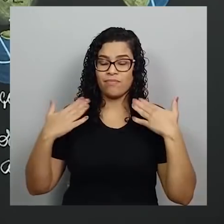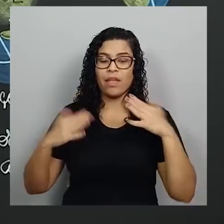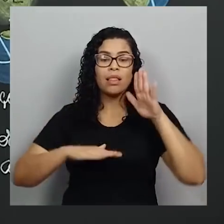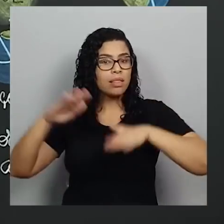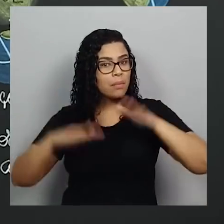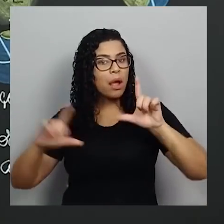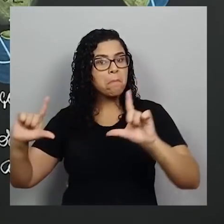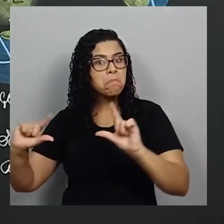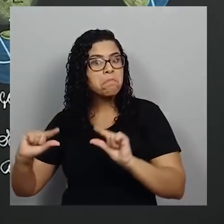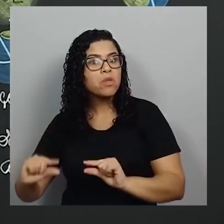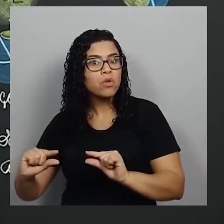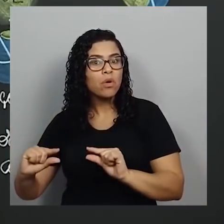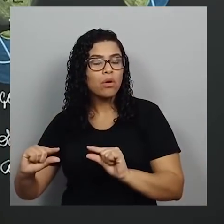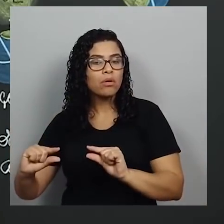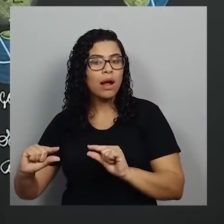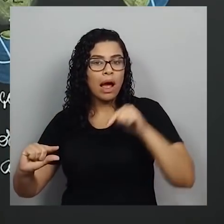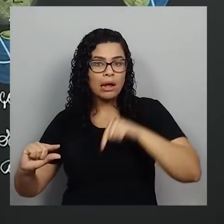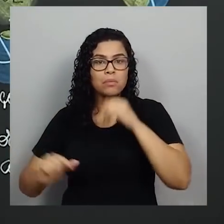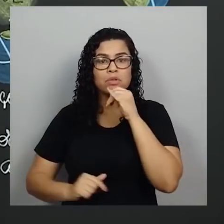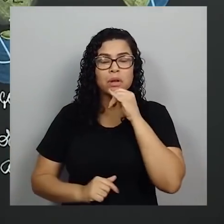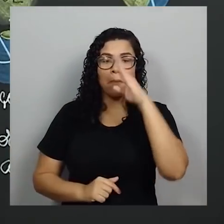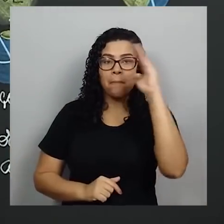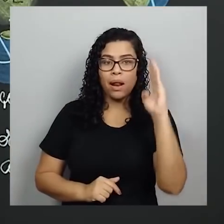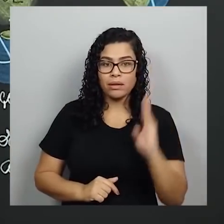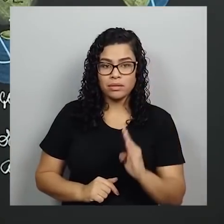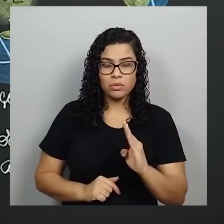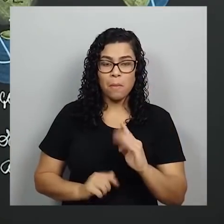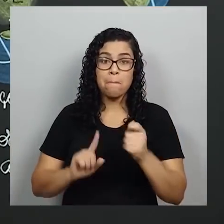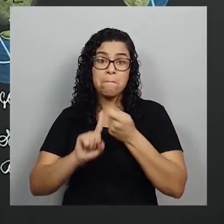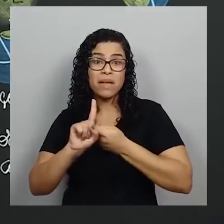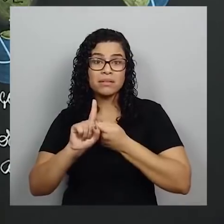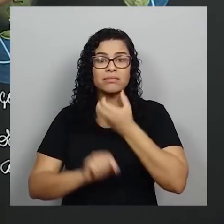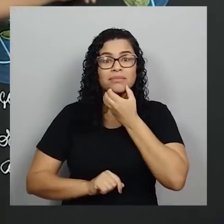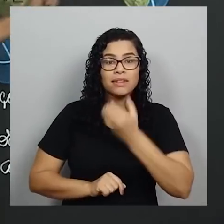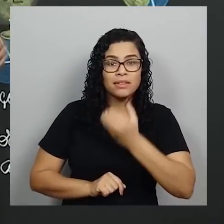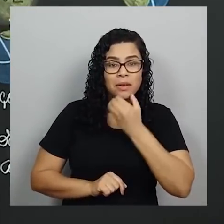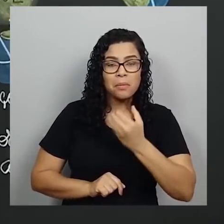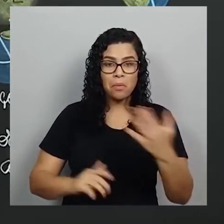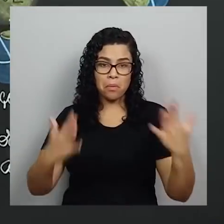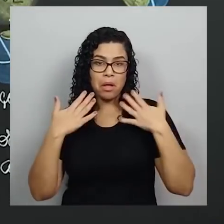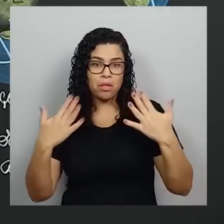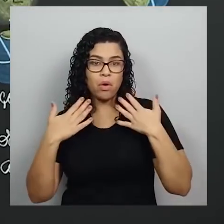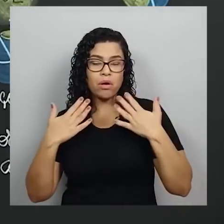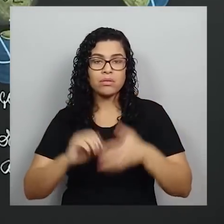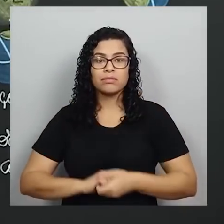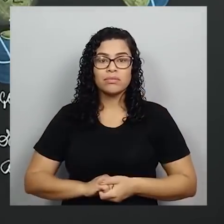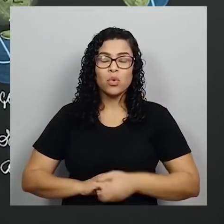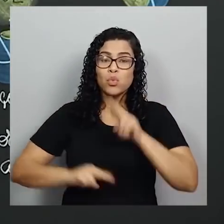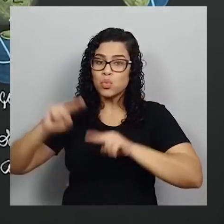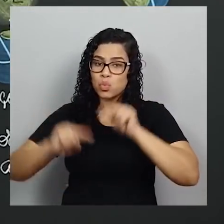numa região, então, no Brasil, dezembro, verão, e em junho, inverno.